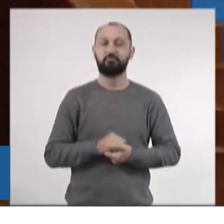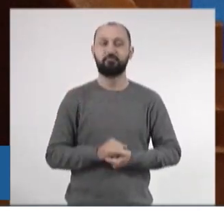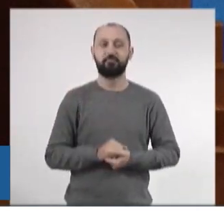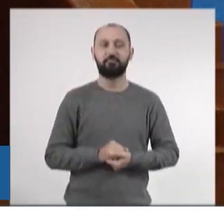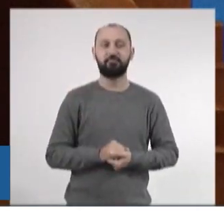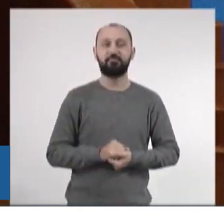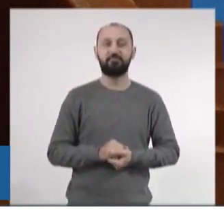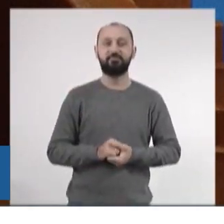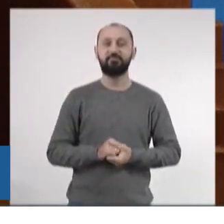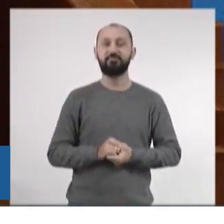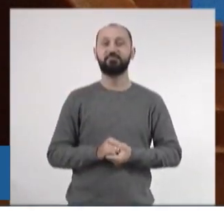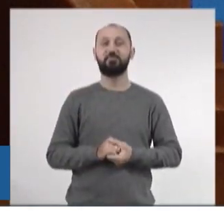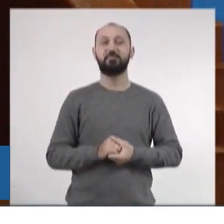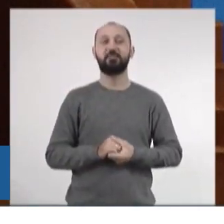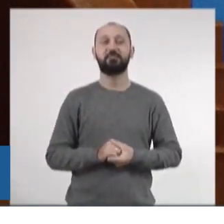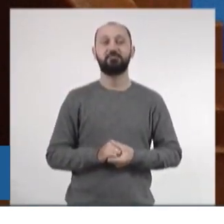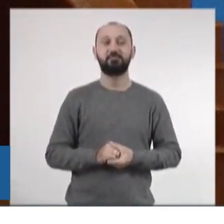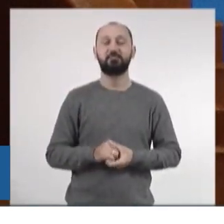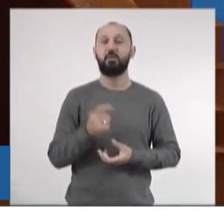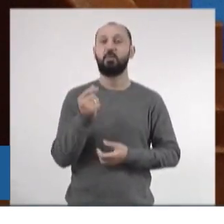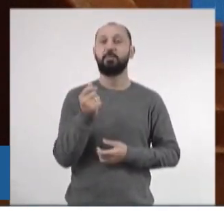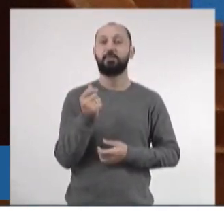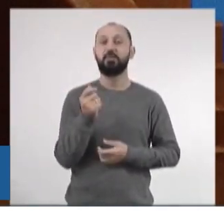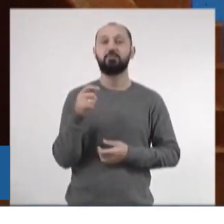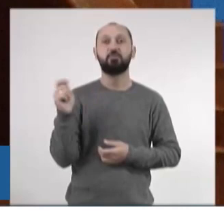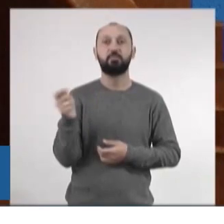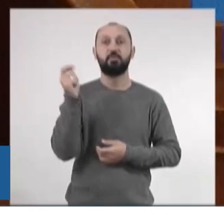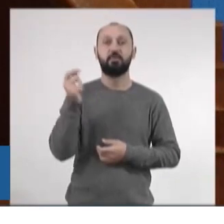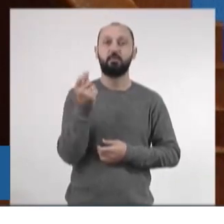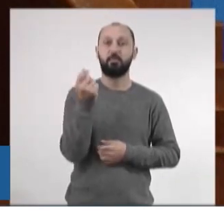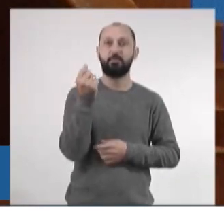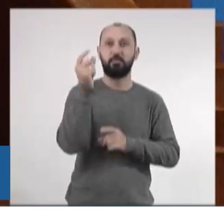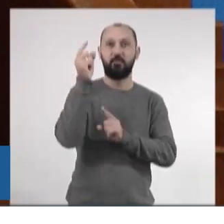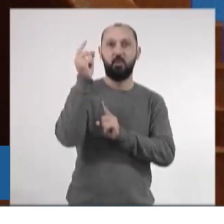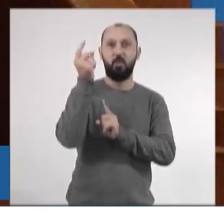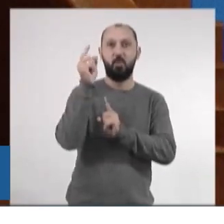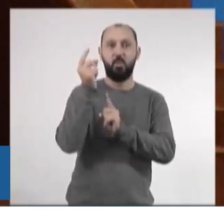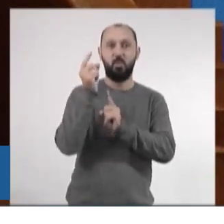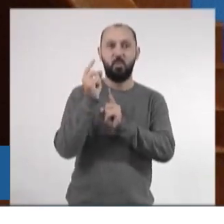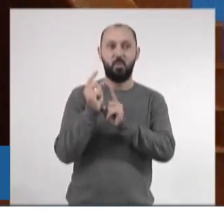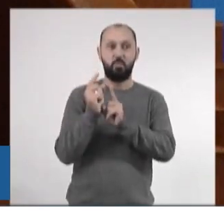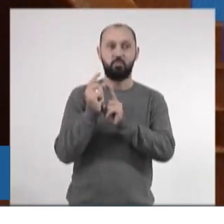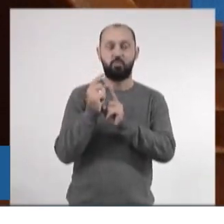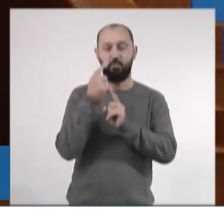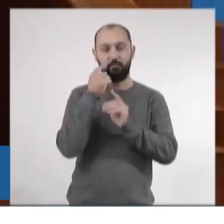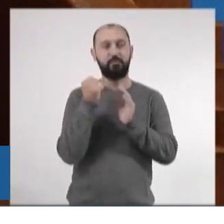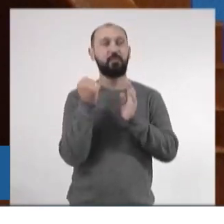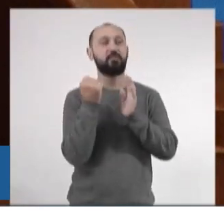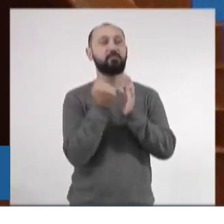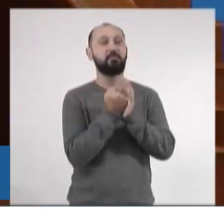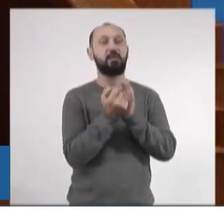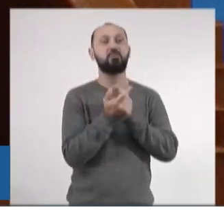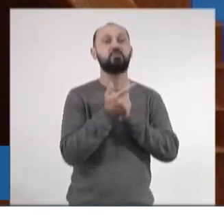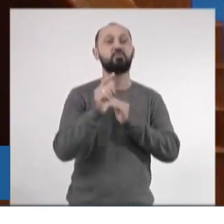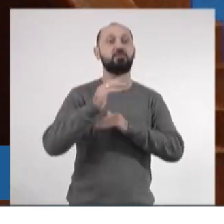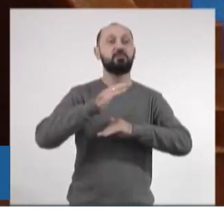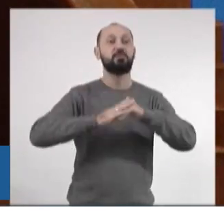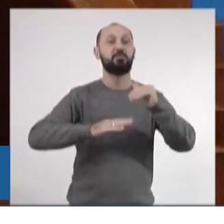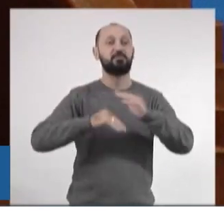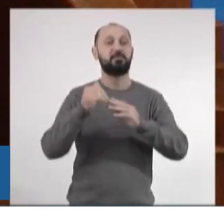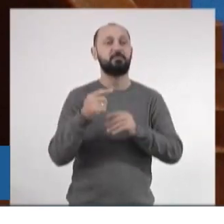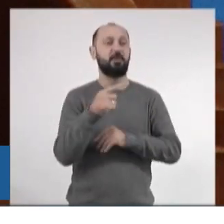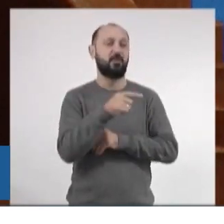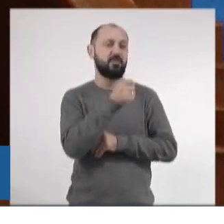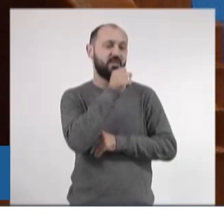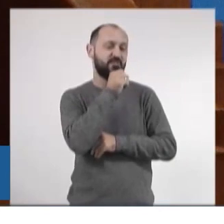assim, o preço do programa, ele diminui. Né? Elas são estigmatizadas pelas outras profissionais de sexo